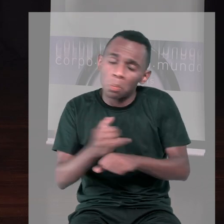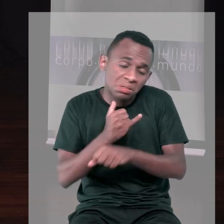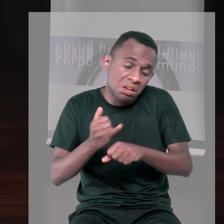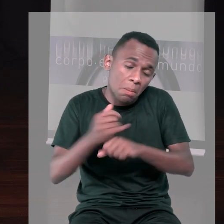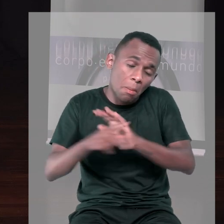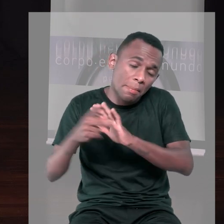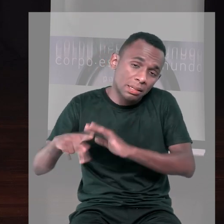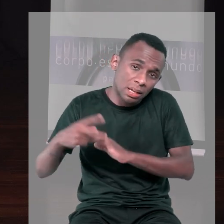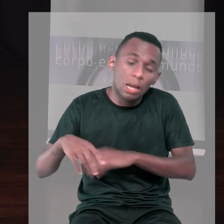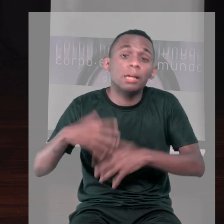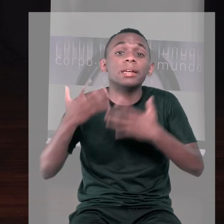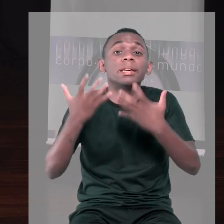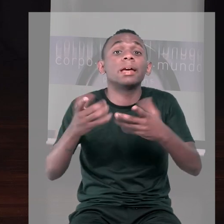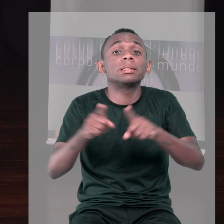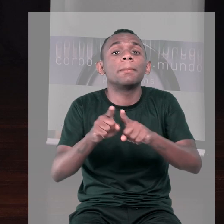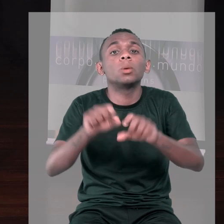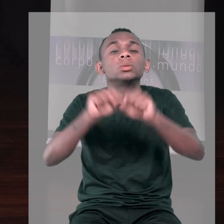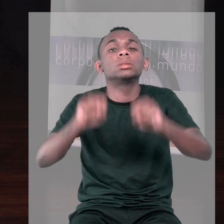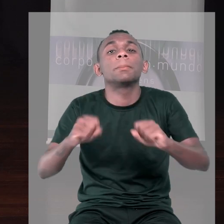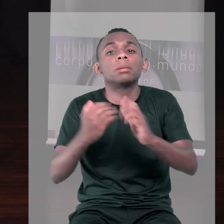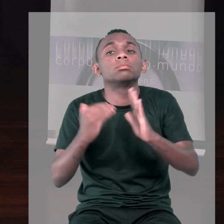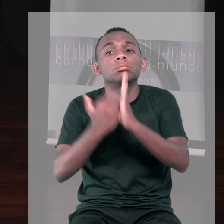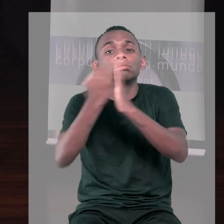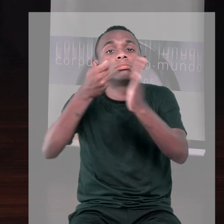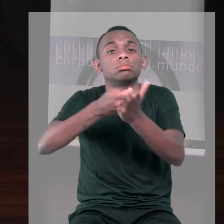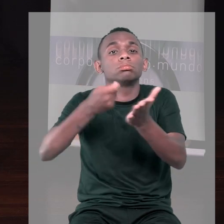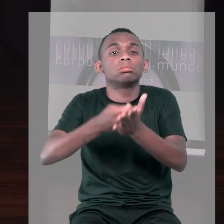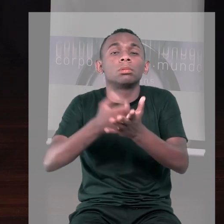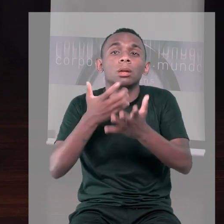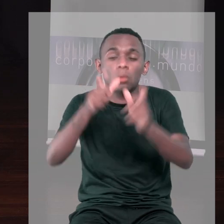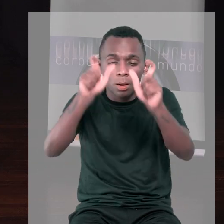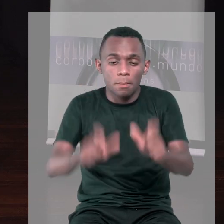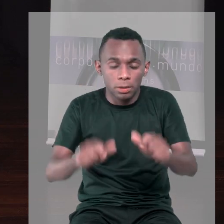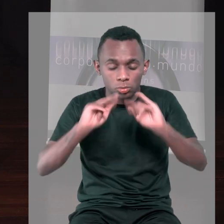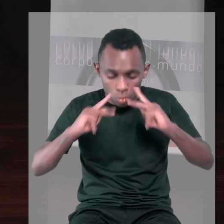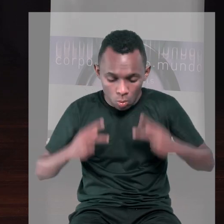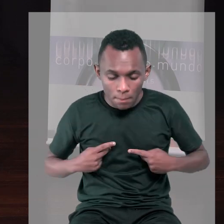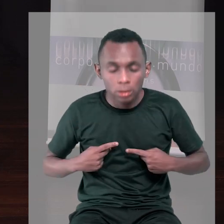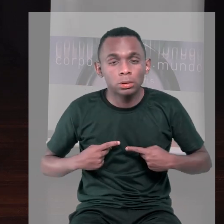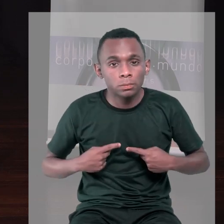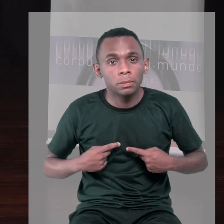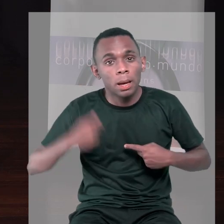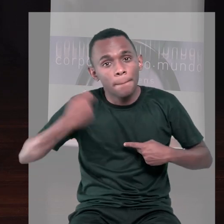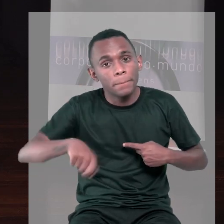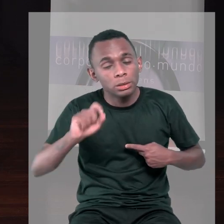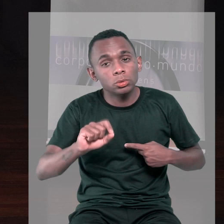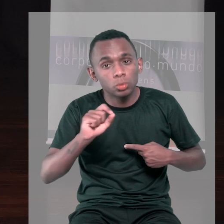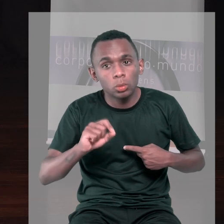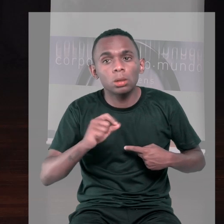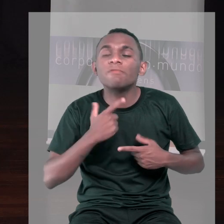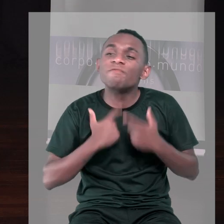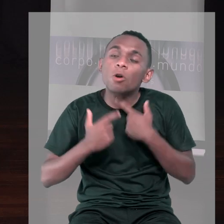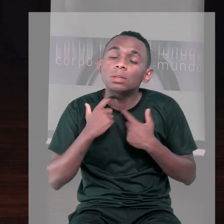mundo. Abrir mão do mundo significa para Arendt, em primeiro lugar, e aí eu vou ao primeiro tópico do texto